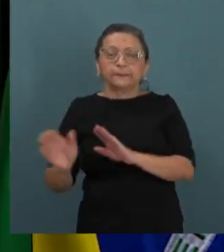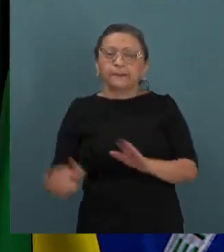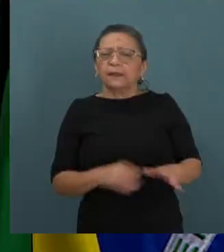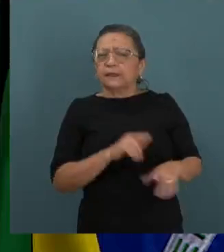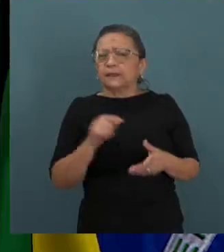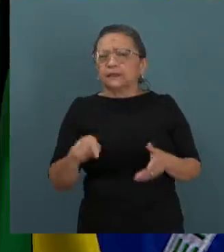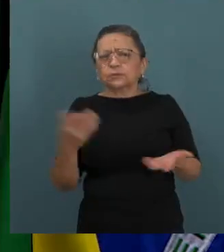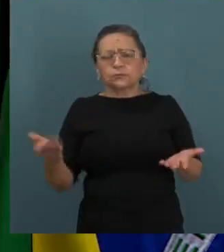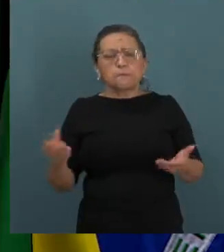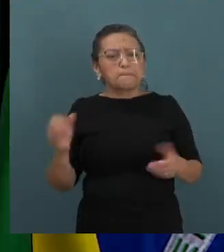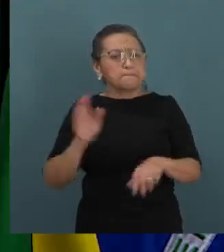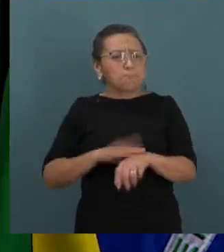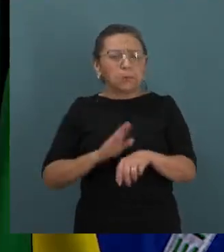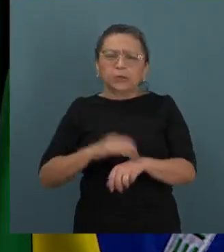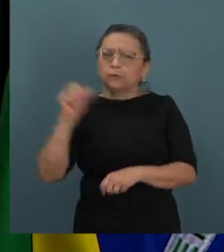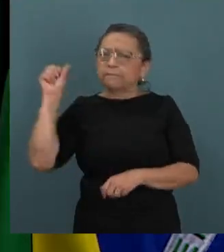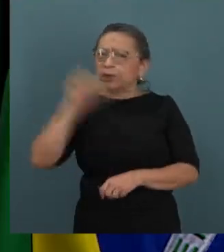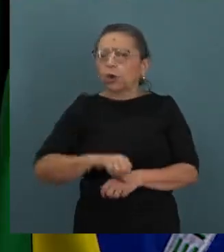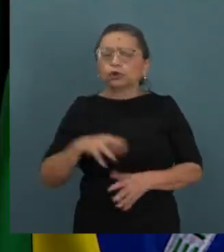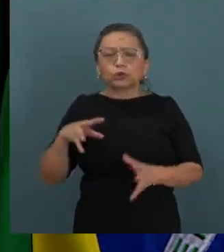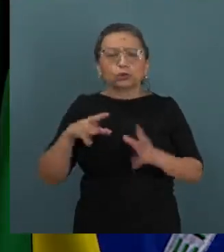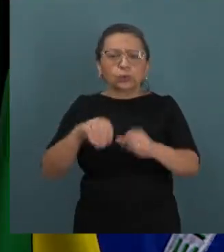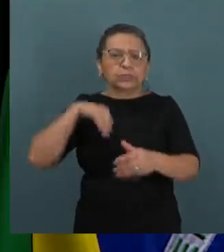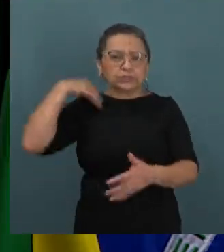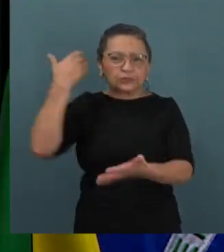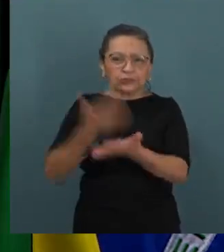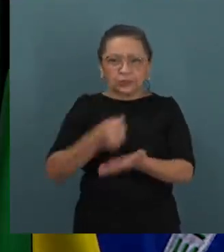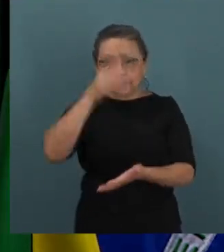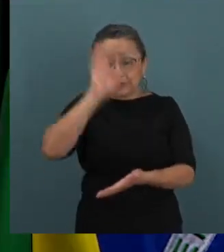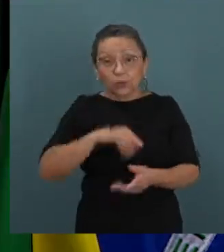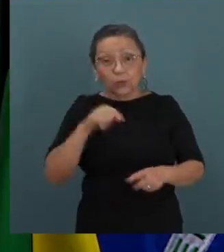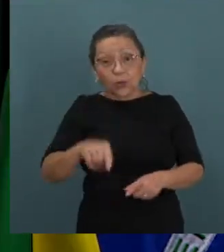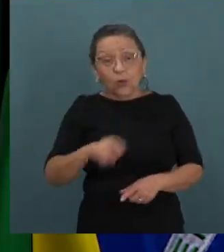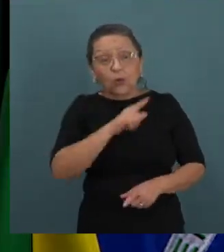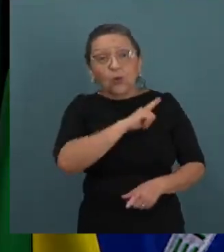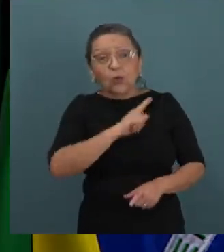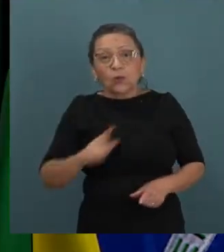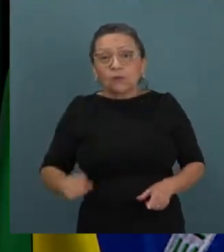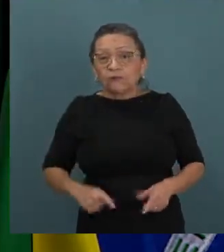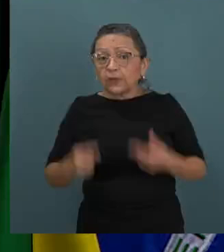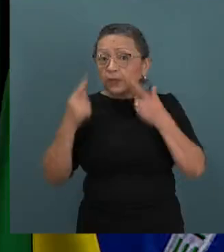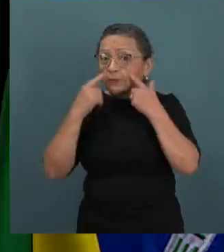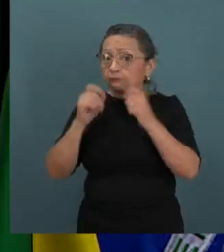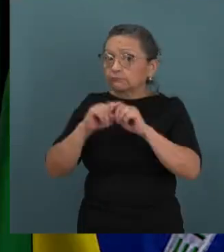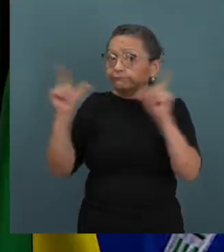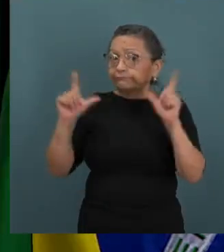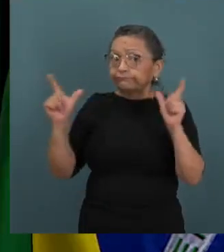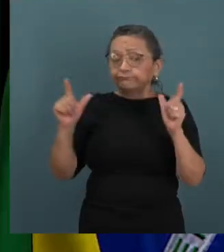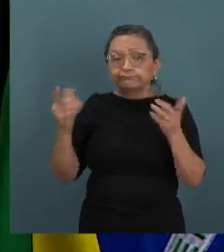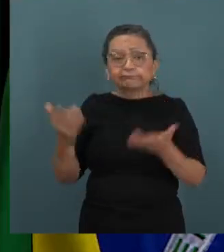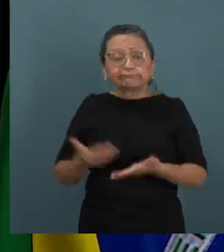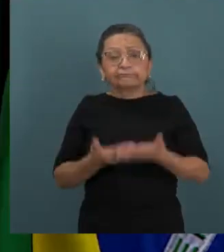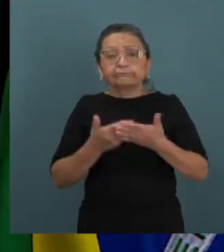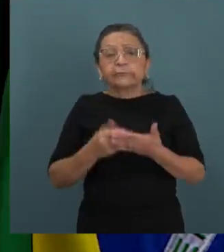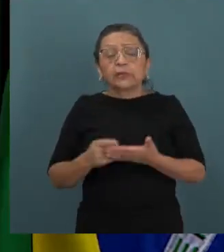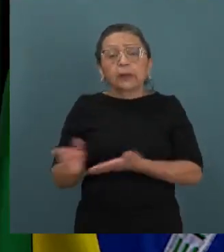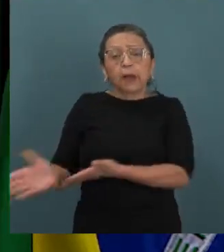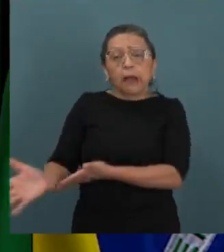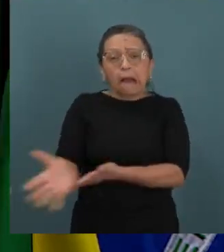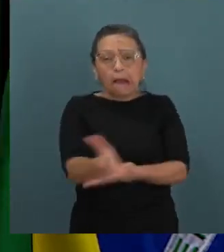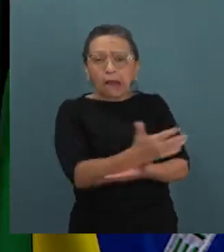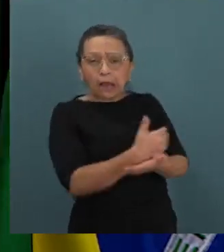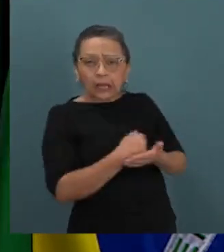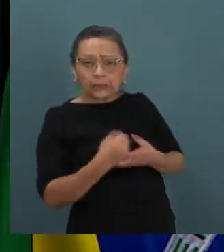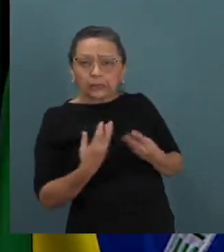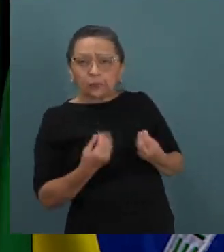dos piores momentos da história, com um governo notadamente perdulário, que arrecada muito,